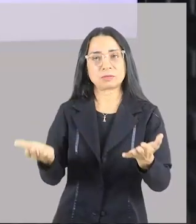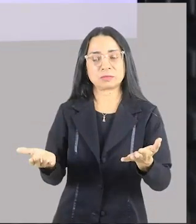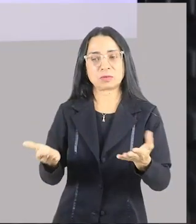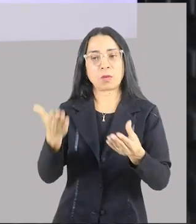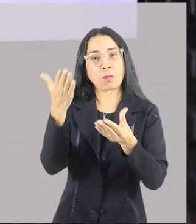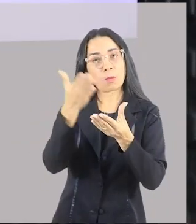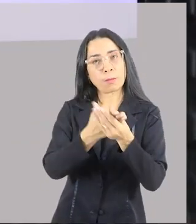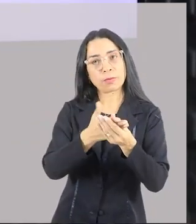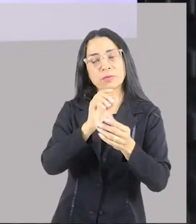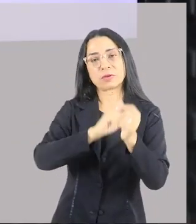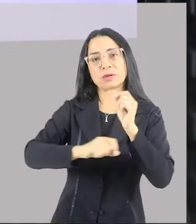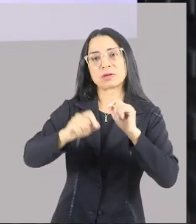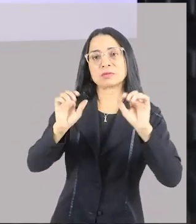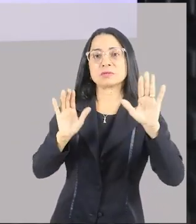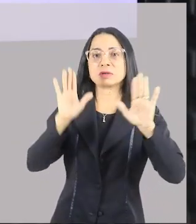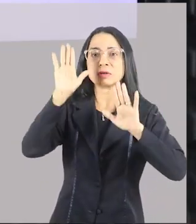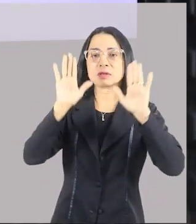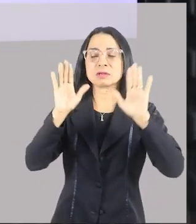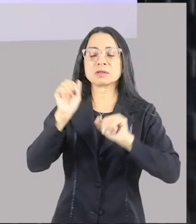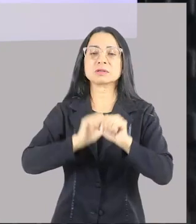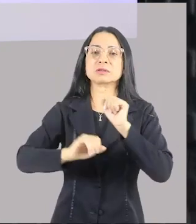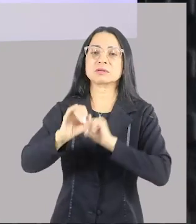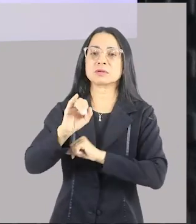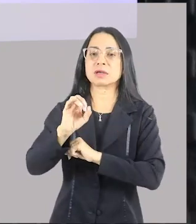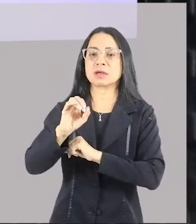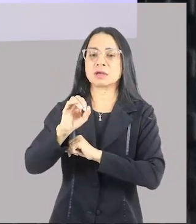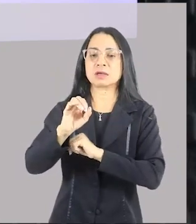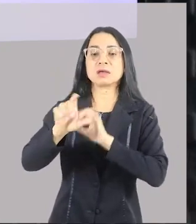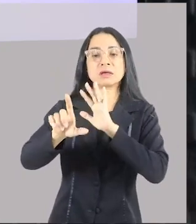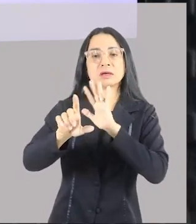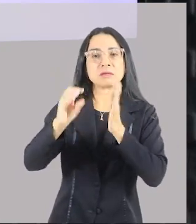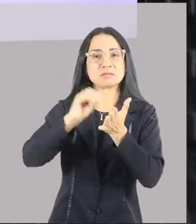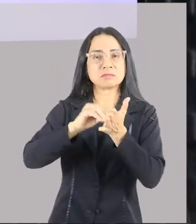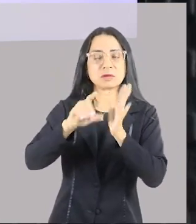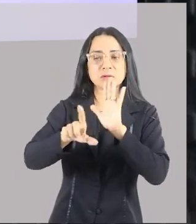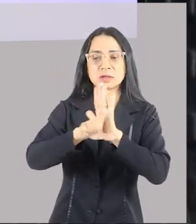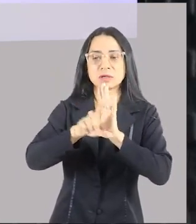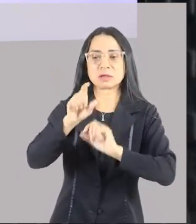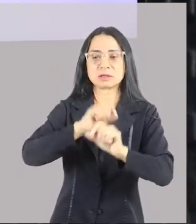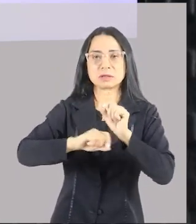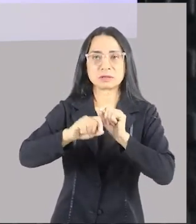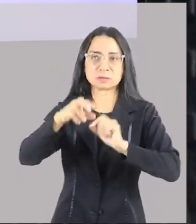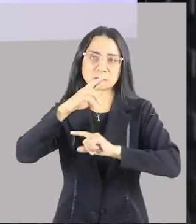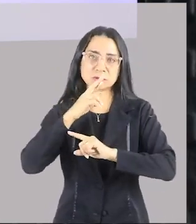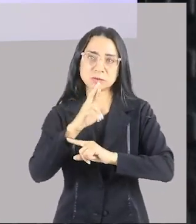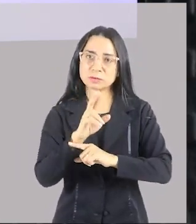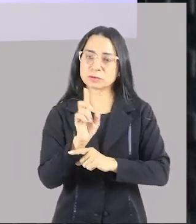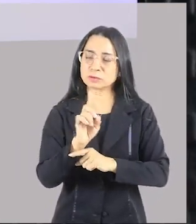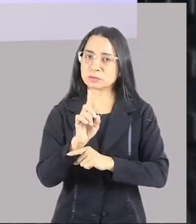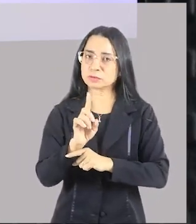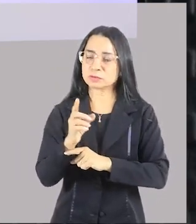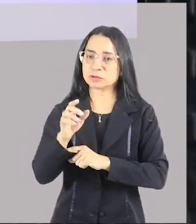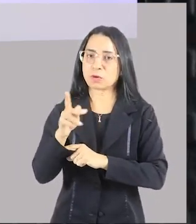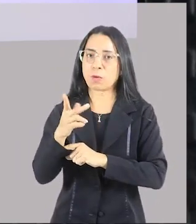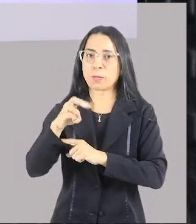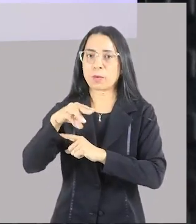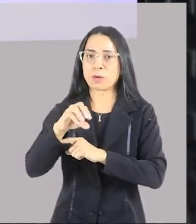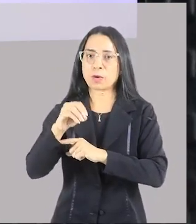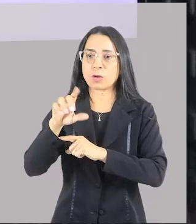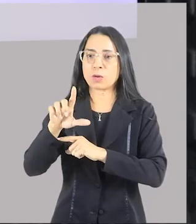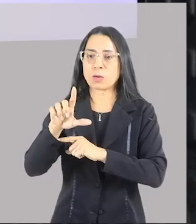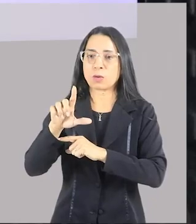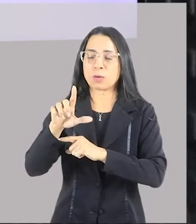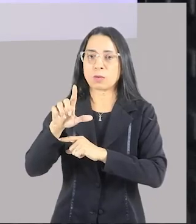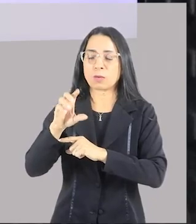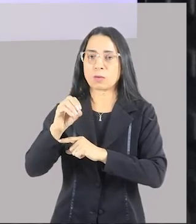licitação que é ilegal, se faz exigências ilegais e o resultado também ainda não foi homologado, portanto, não